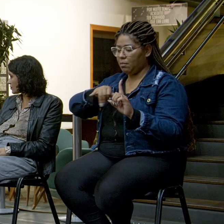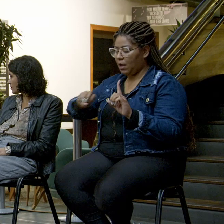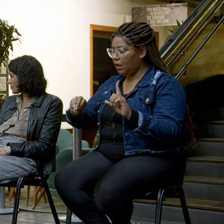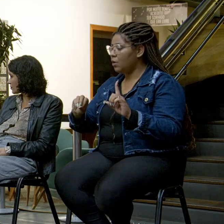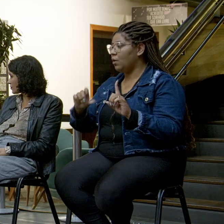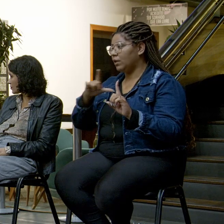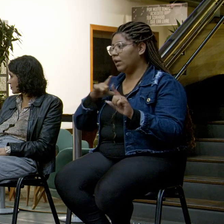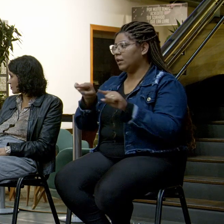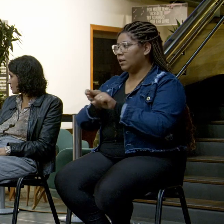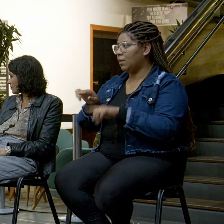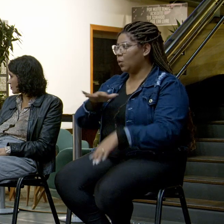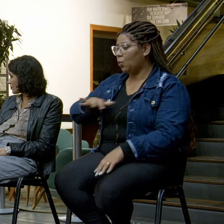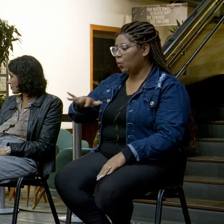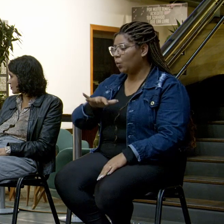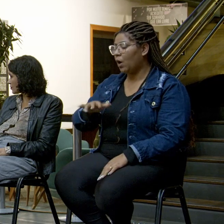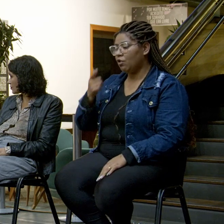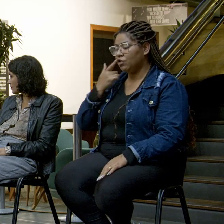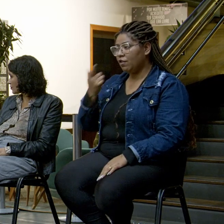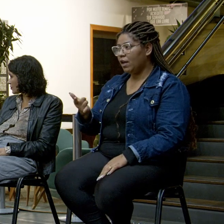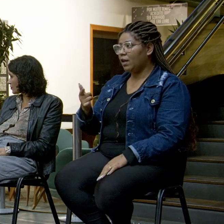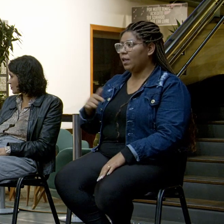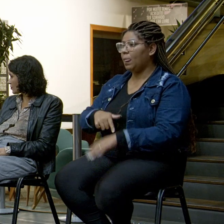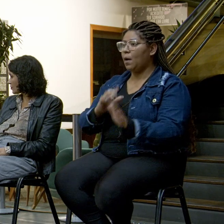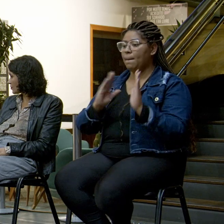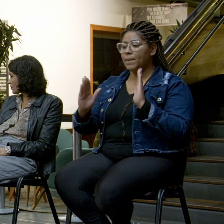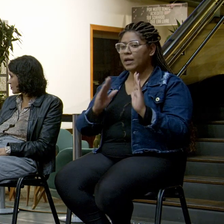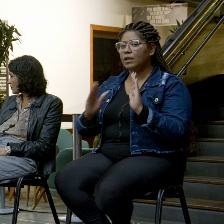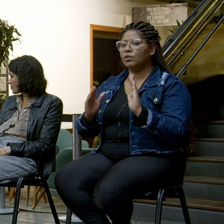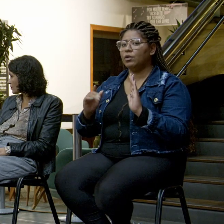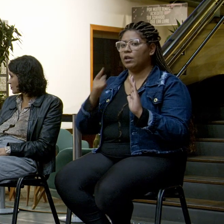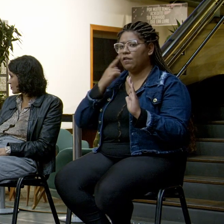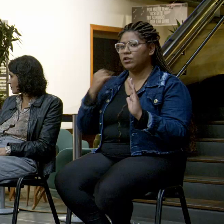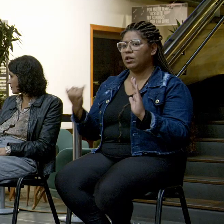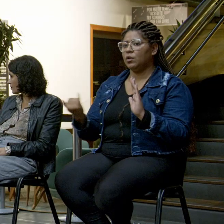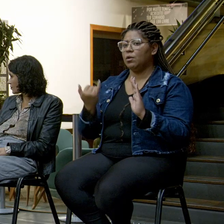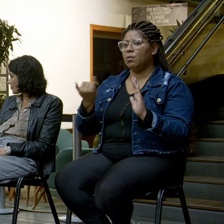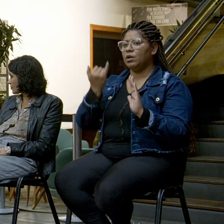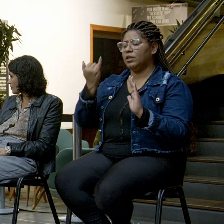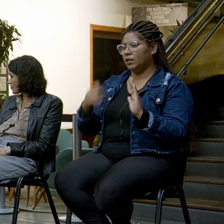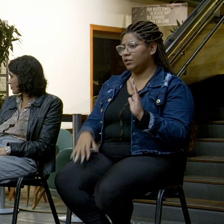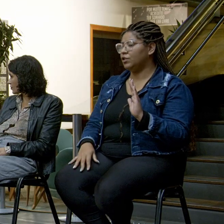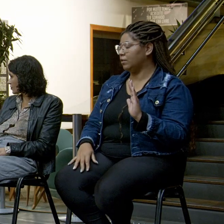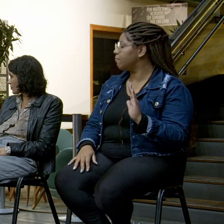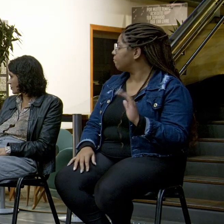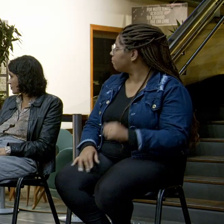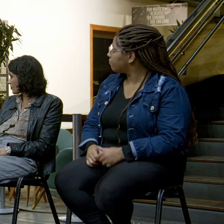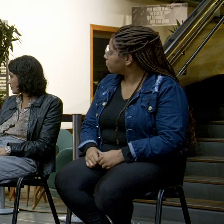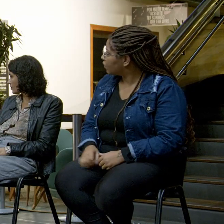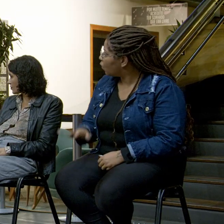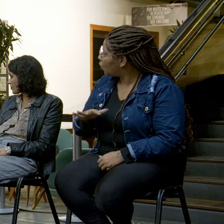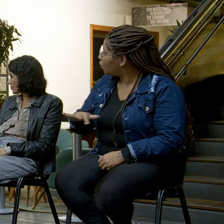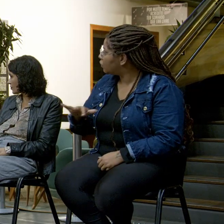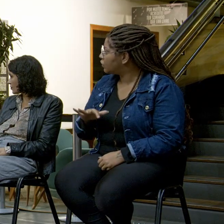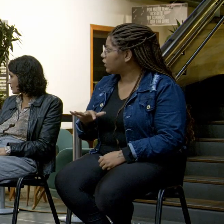próprio espaço te envolver e te permitir um momento muito singelo de tomar um contato muito mais sensível com